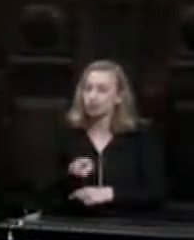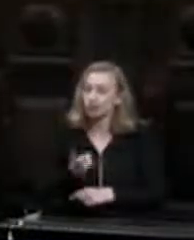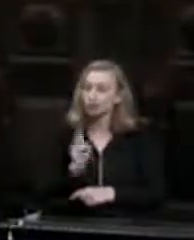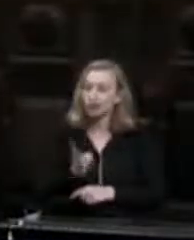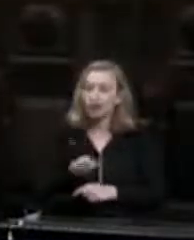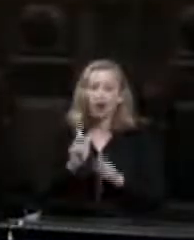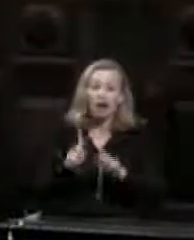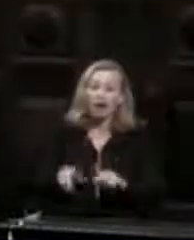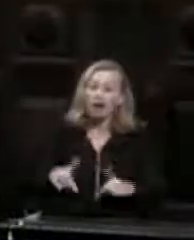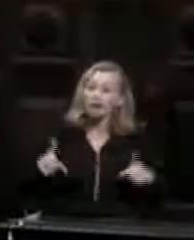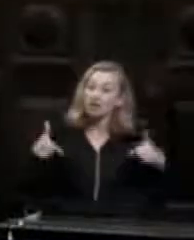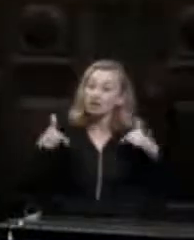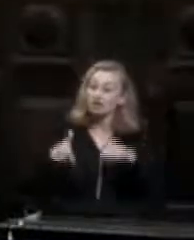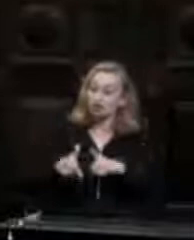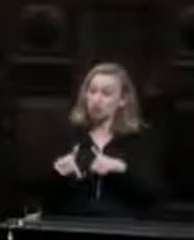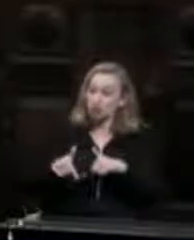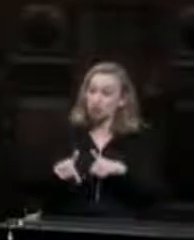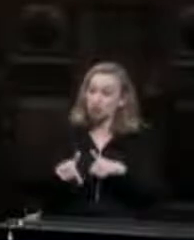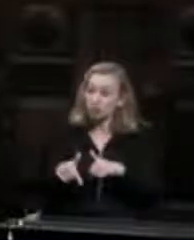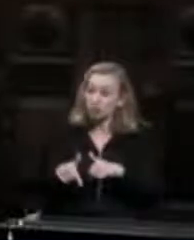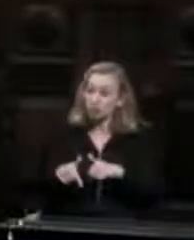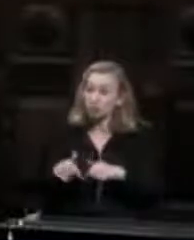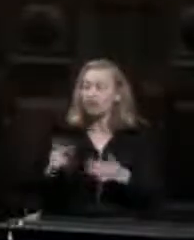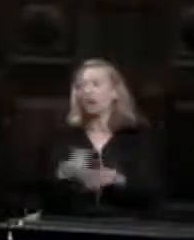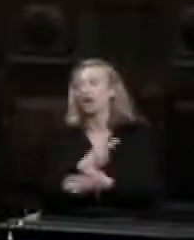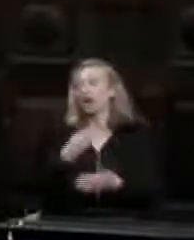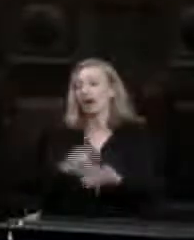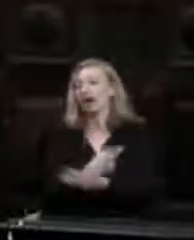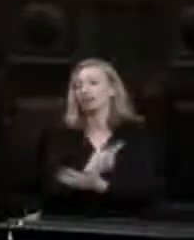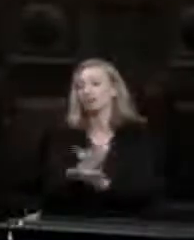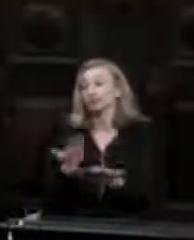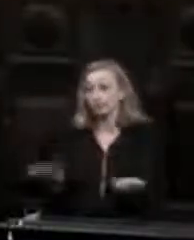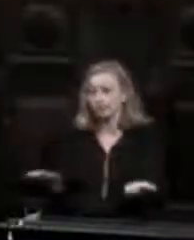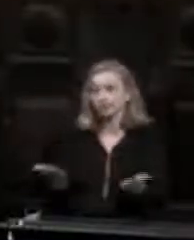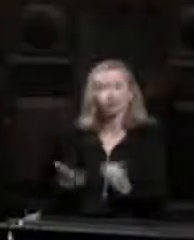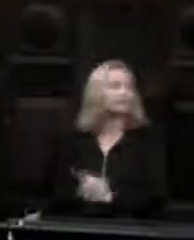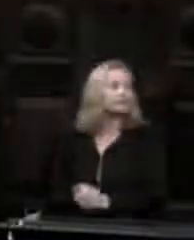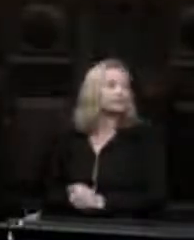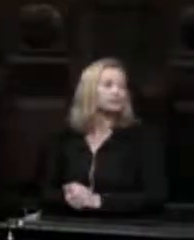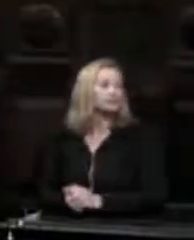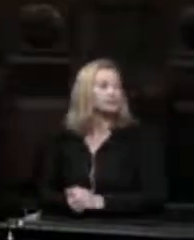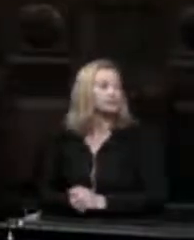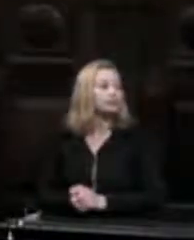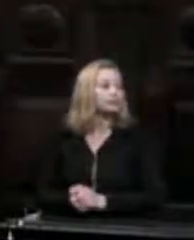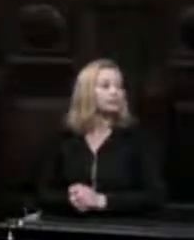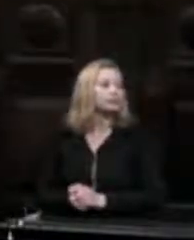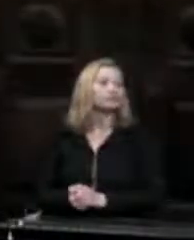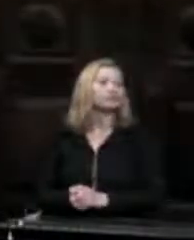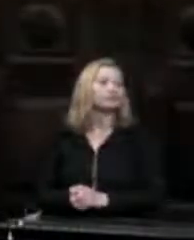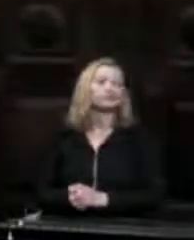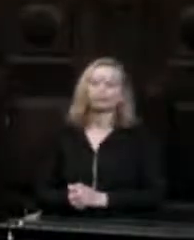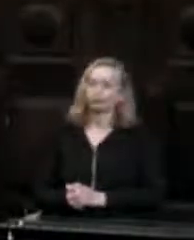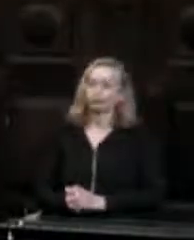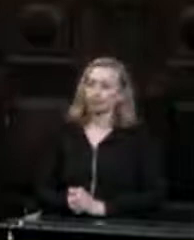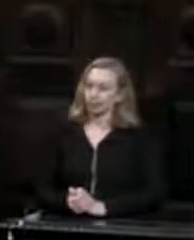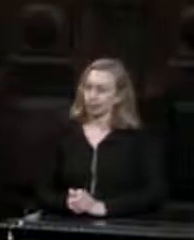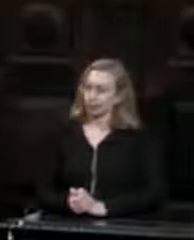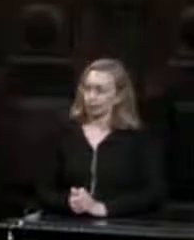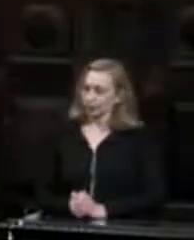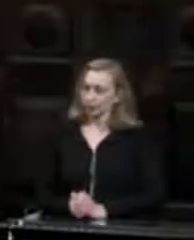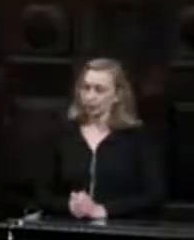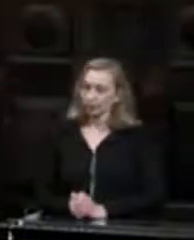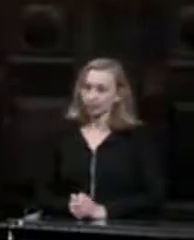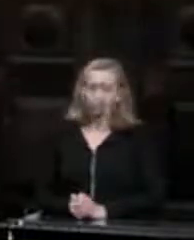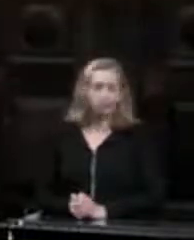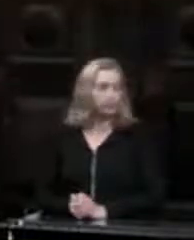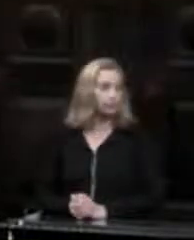que foram os procedimentos responsáveis pelo caos que se encontra atualmente no estado do Rio de Janeiro.